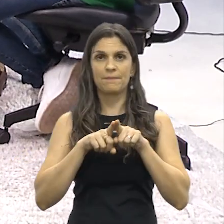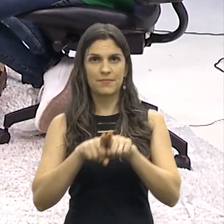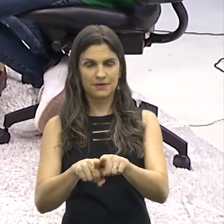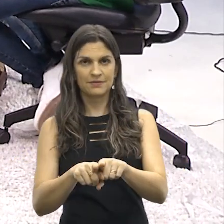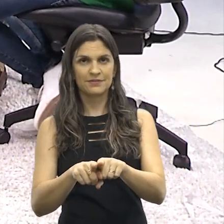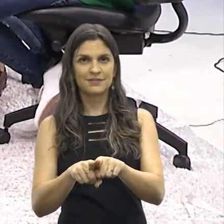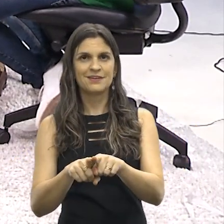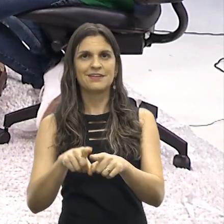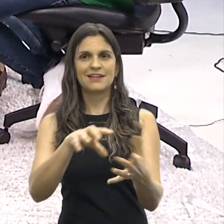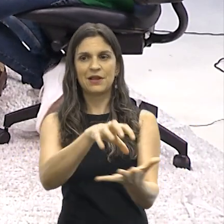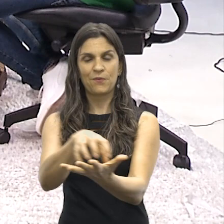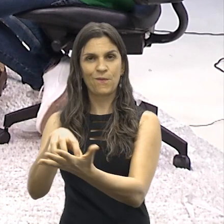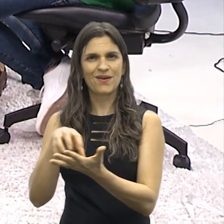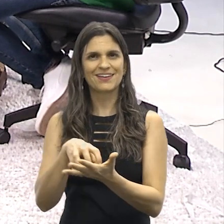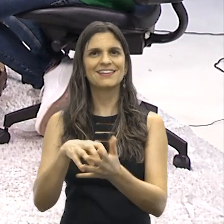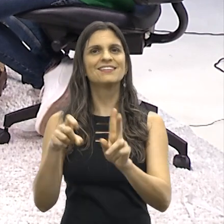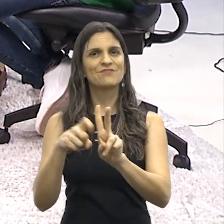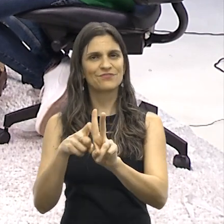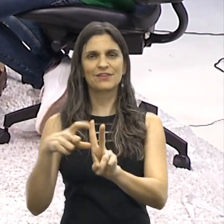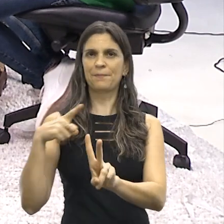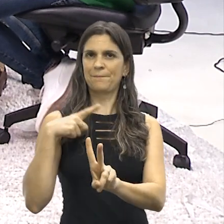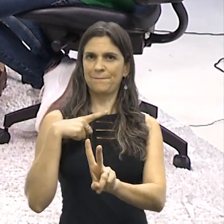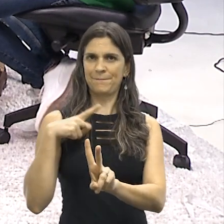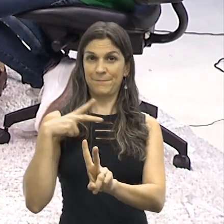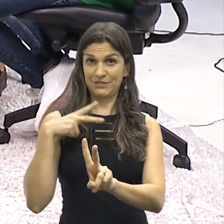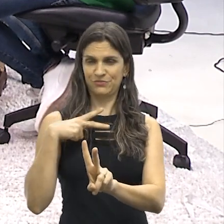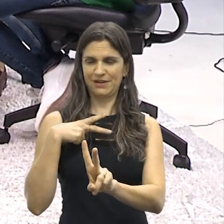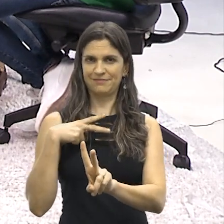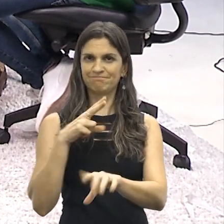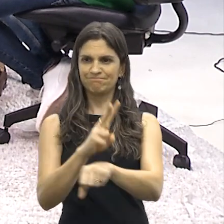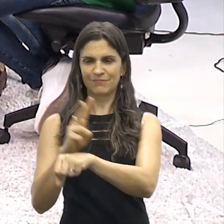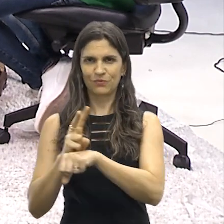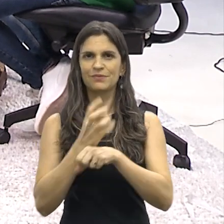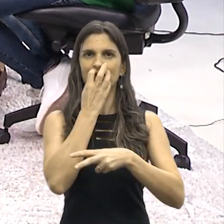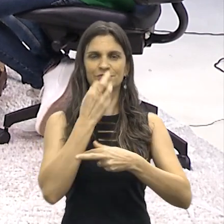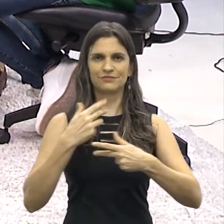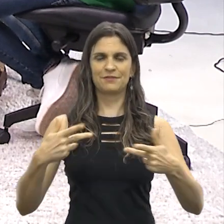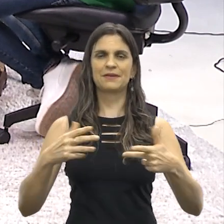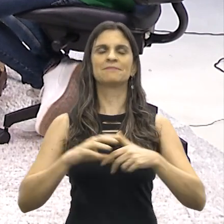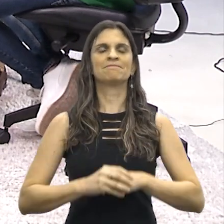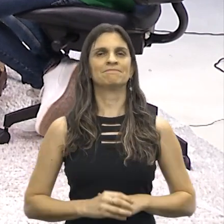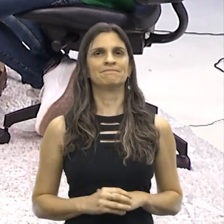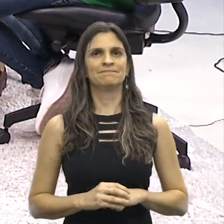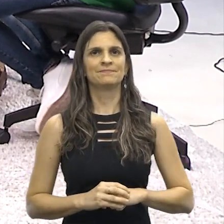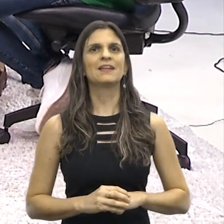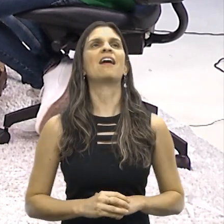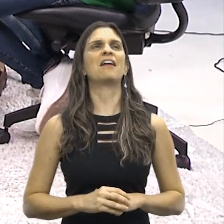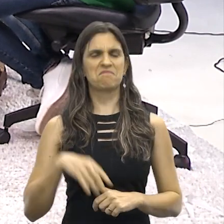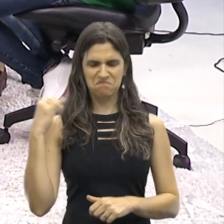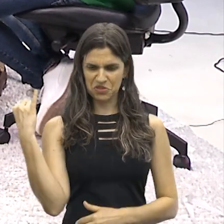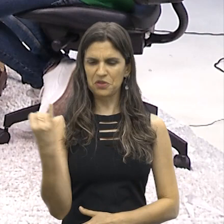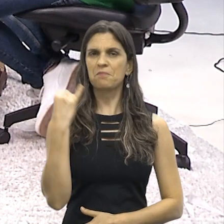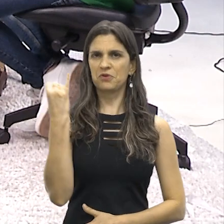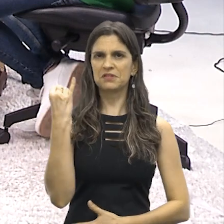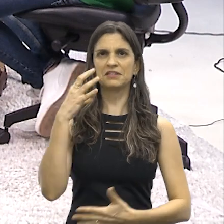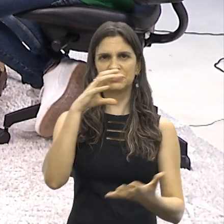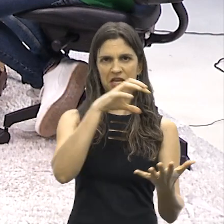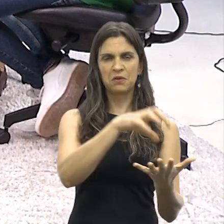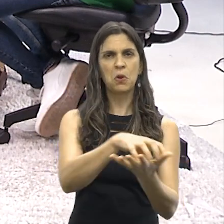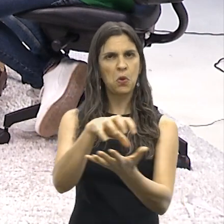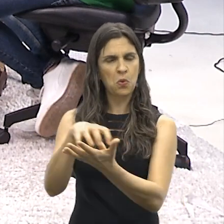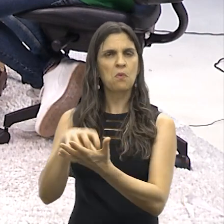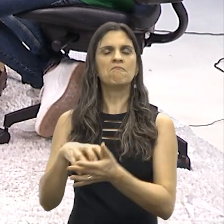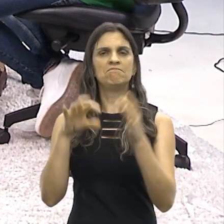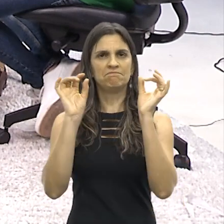de grande valia para toda a sociedade campograndense. Mas tem necessidade mesmo em ter um lugar assim, porque, como você